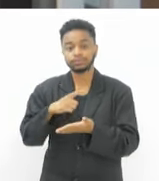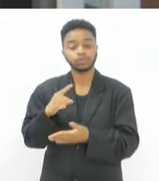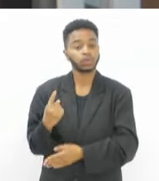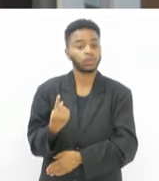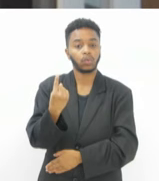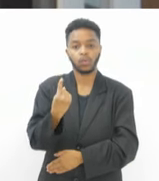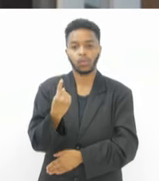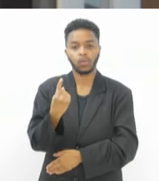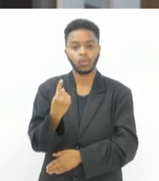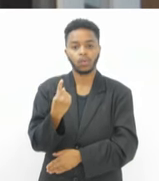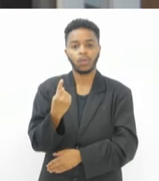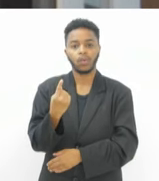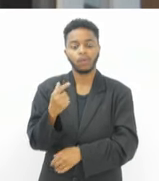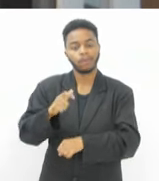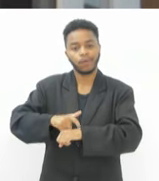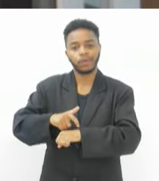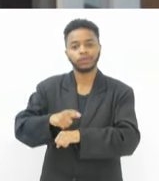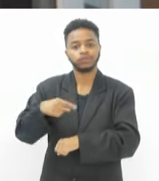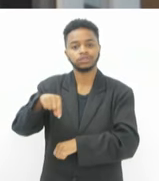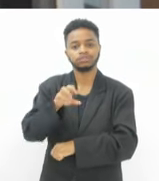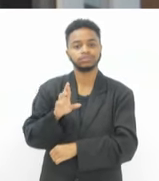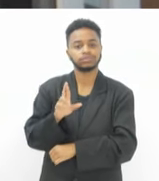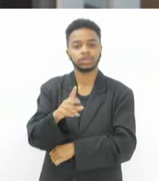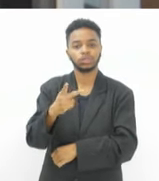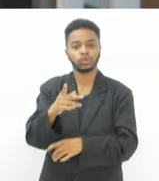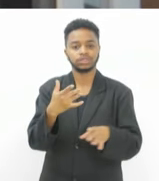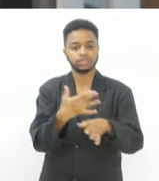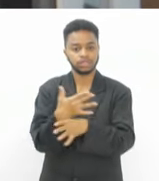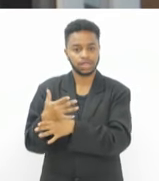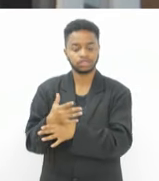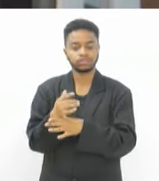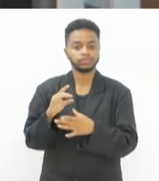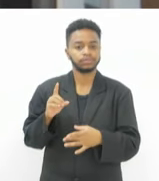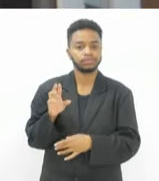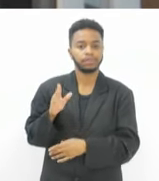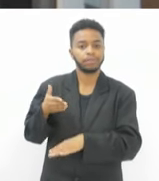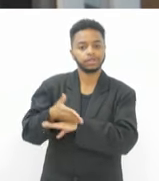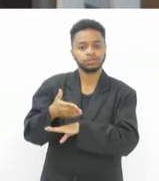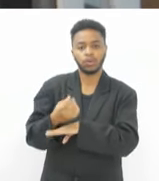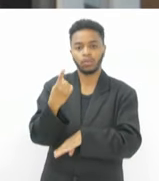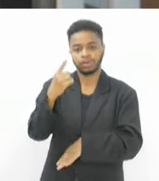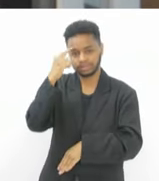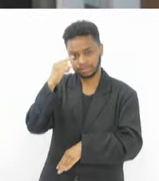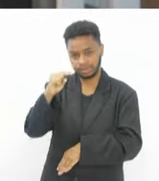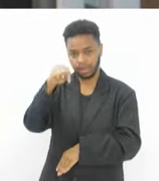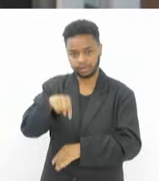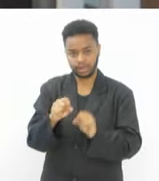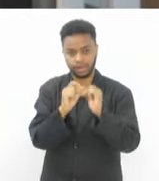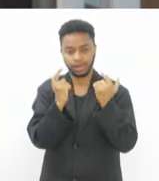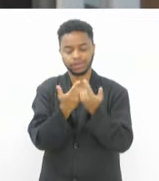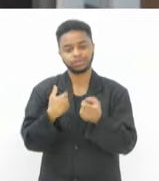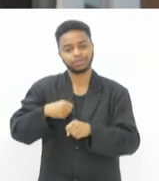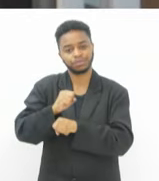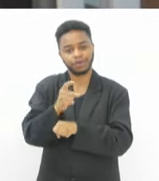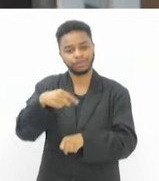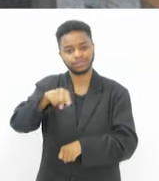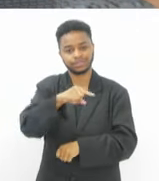um turno para você representar o seu município como uma semana aqui, um parlamentar juvenil na Alerj. Aguardo